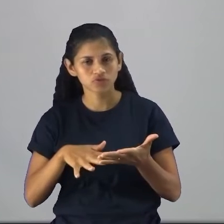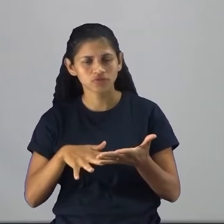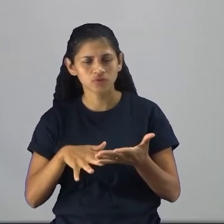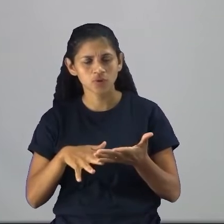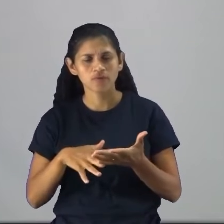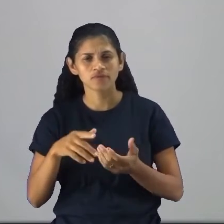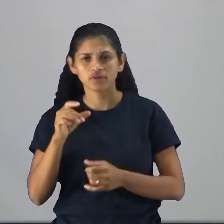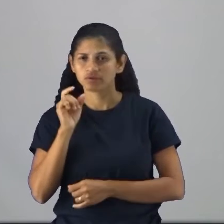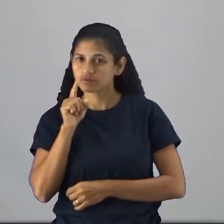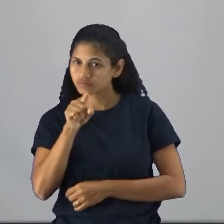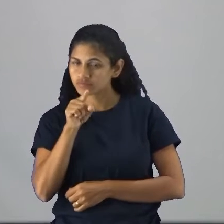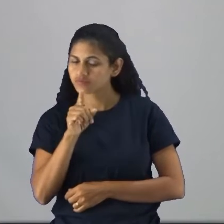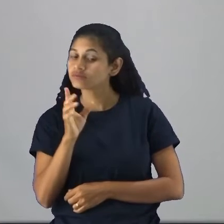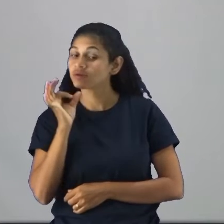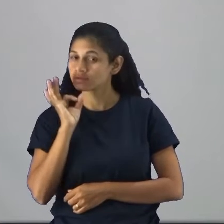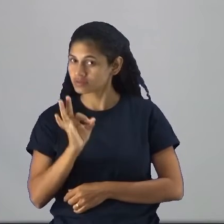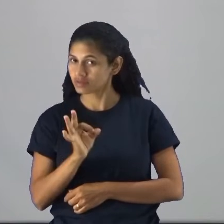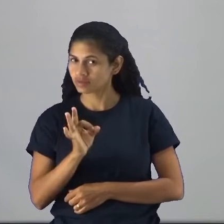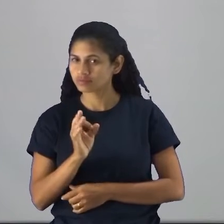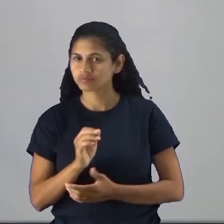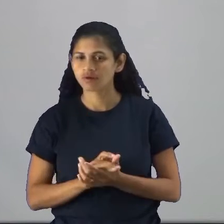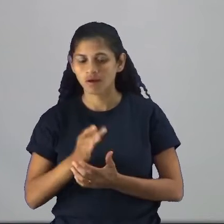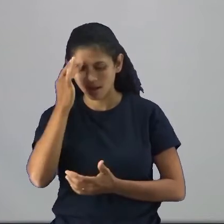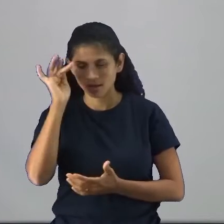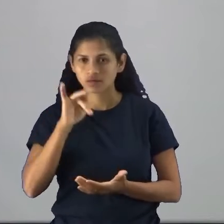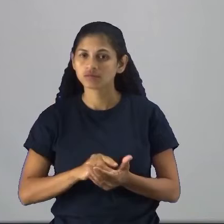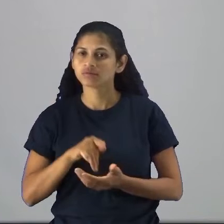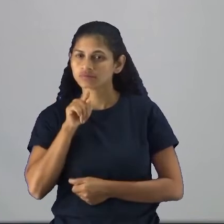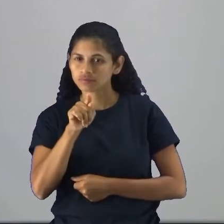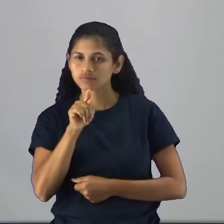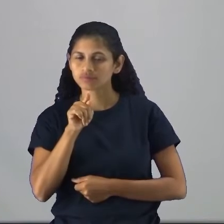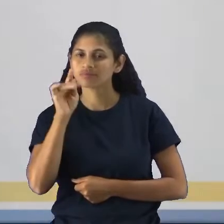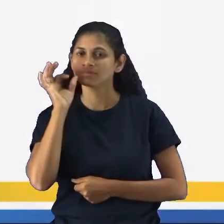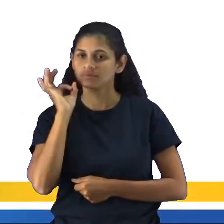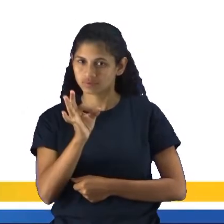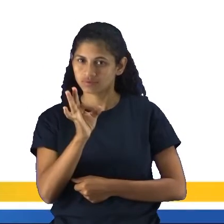acerta tudinho. Acredito que vai acertar. Vamos começar?